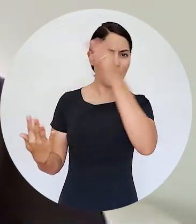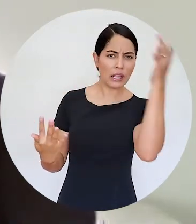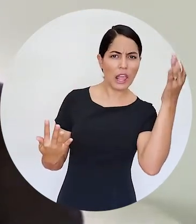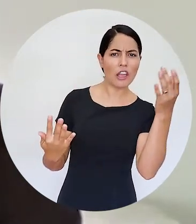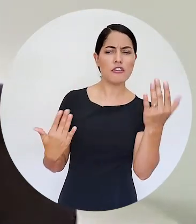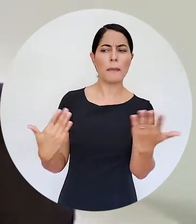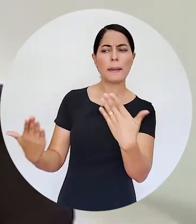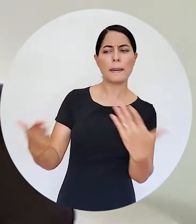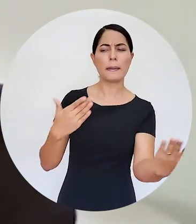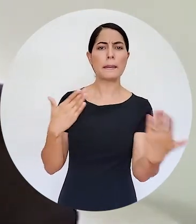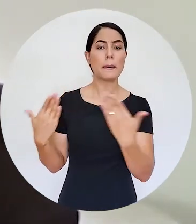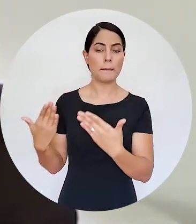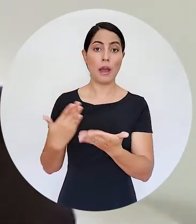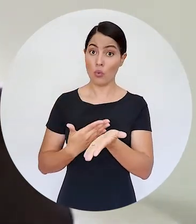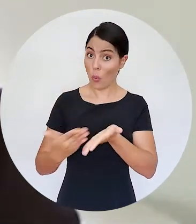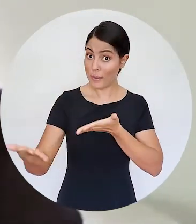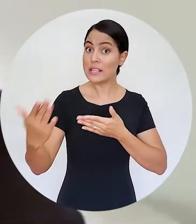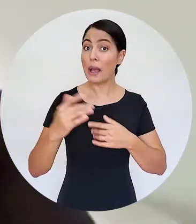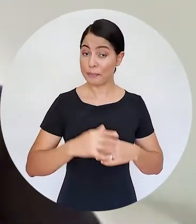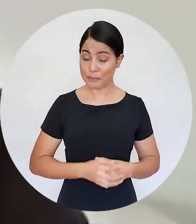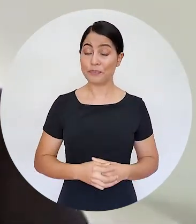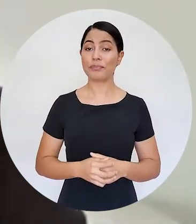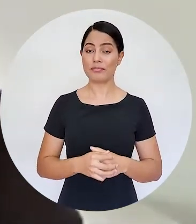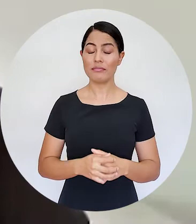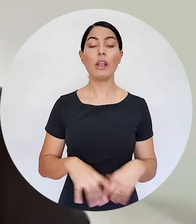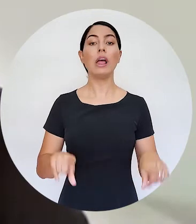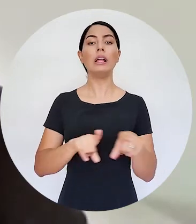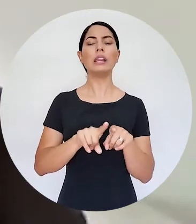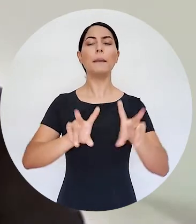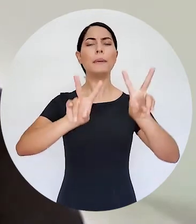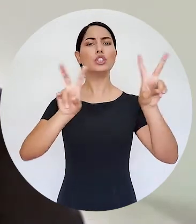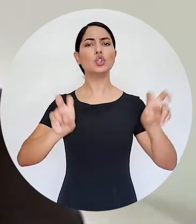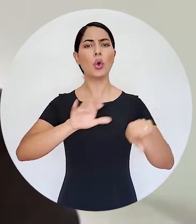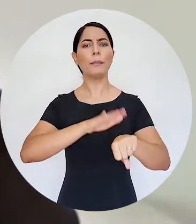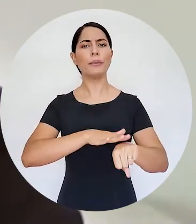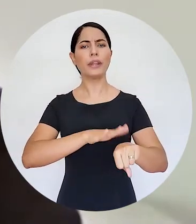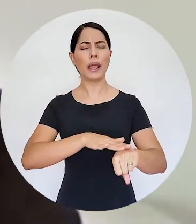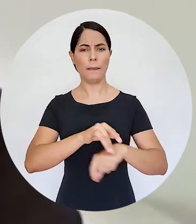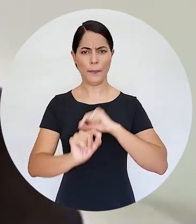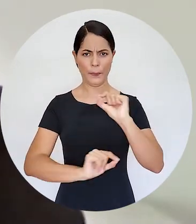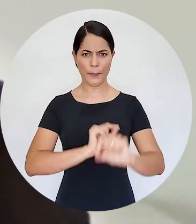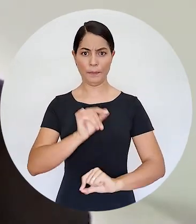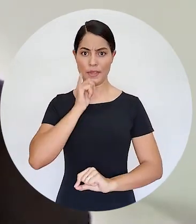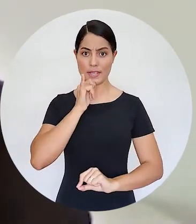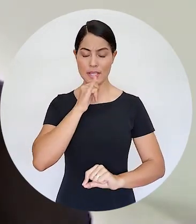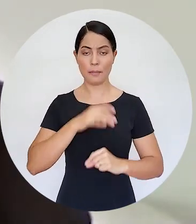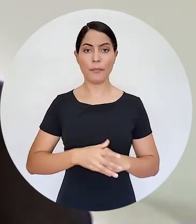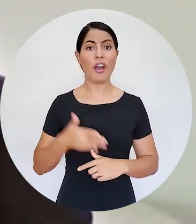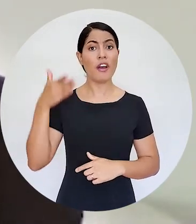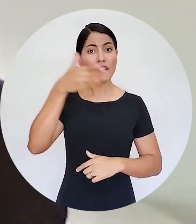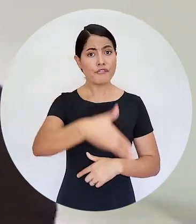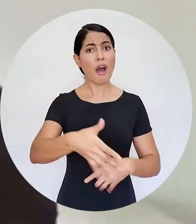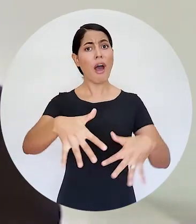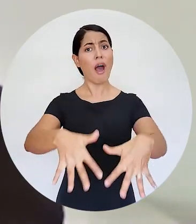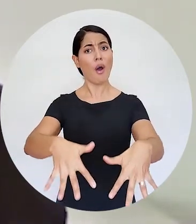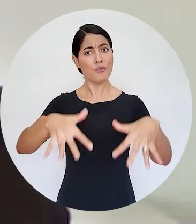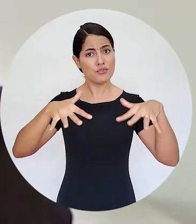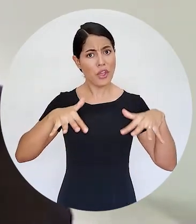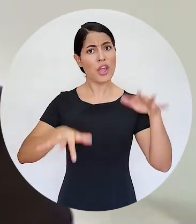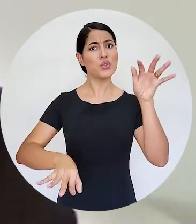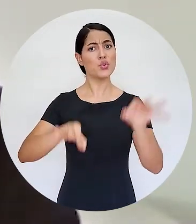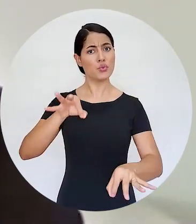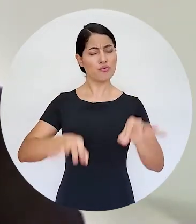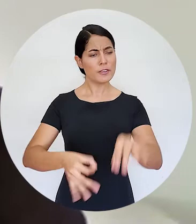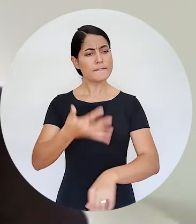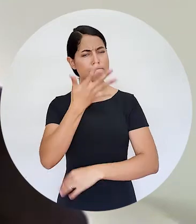a gente começa a ter os primeiros clientes No segundo ponto importante com relação ao tempo mesmo propriamente dito é assistiram mais